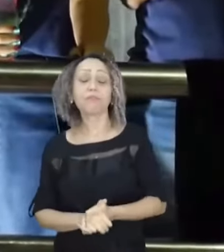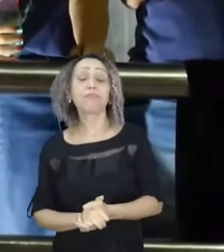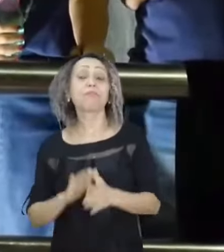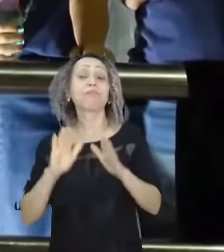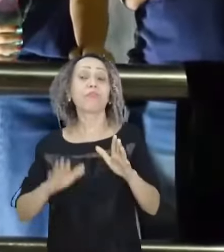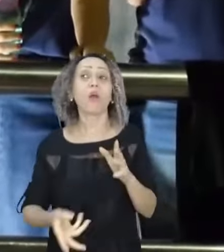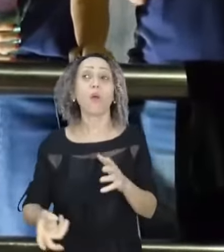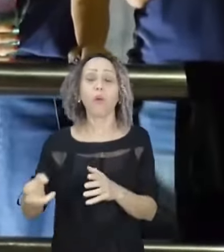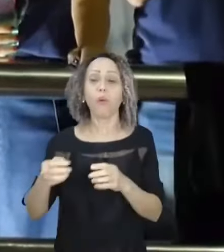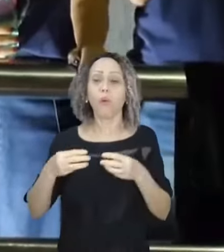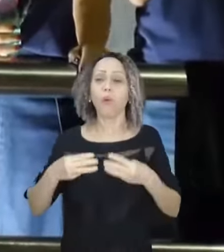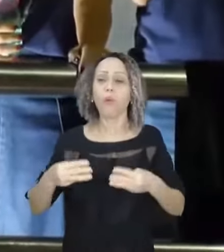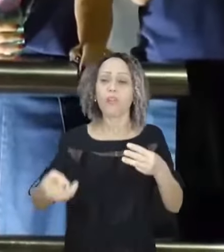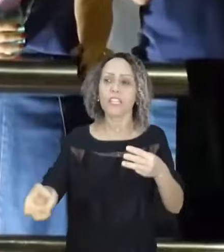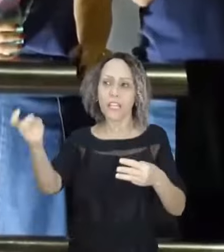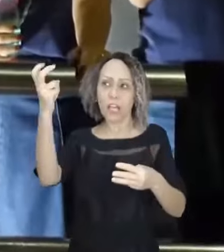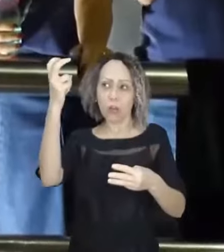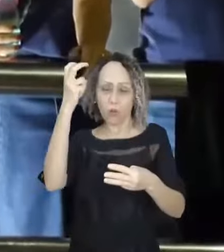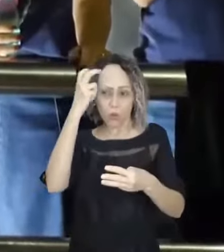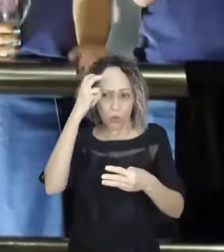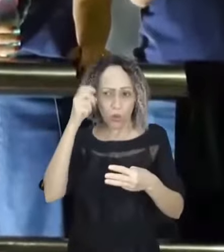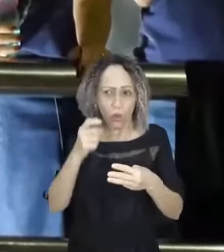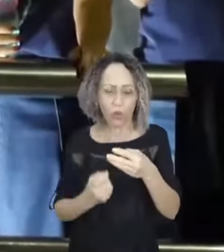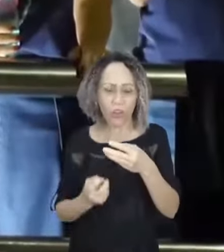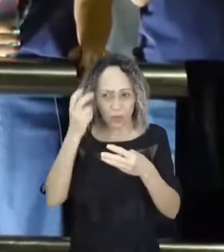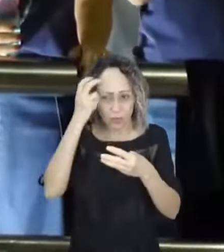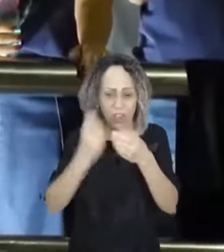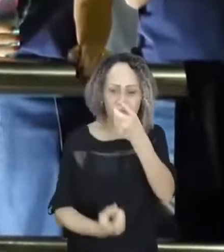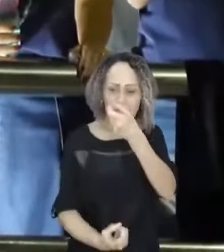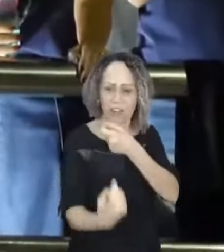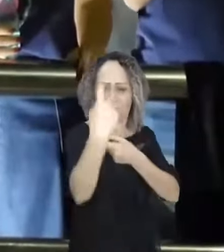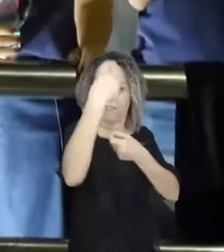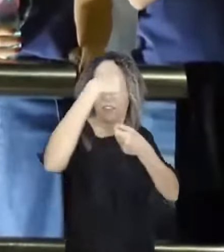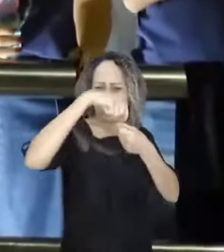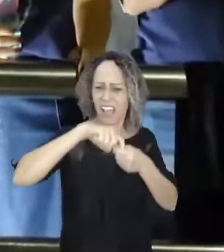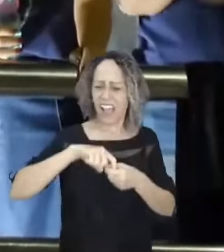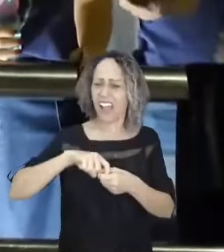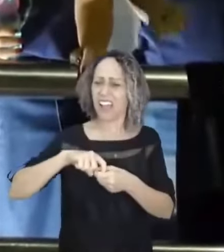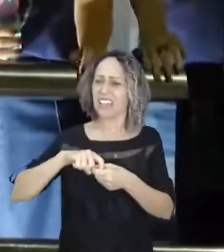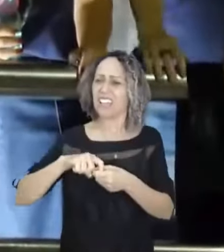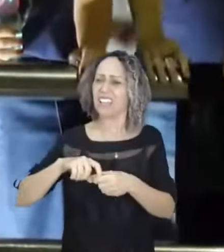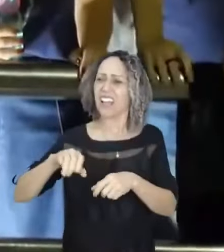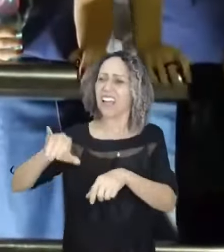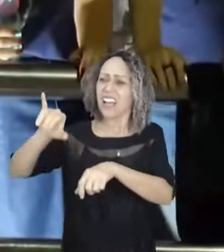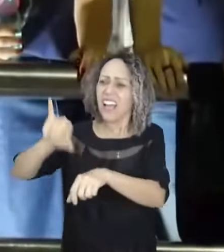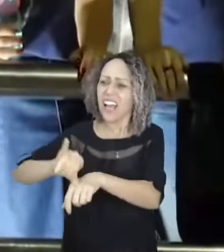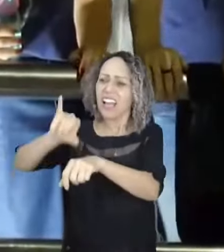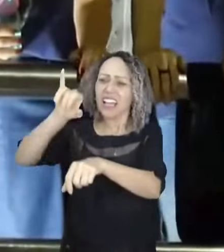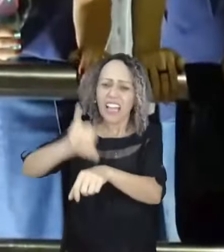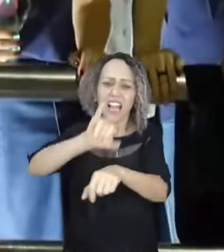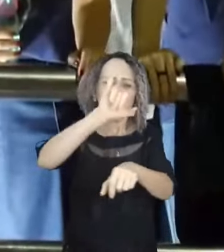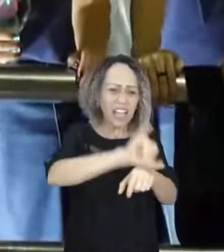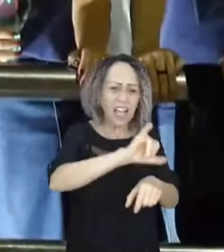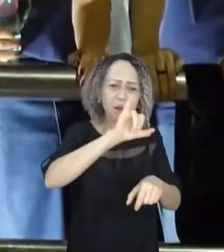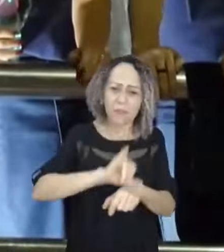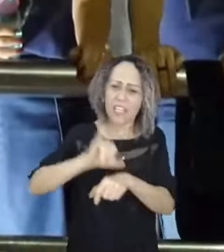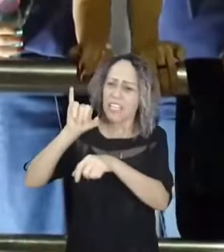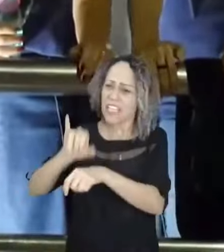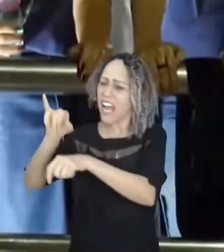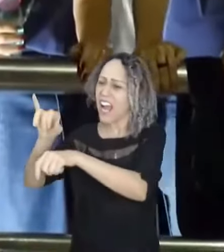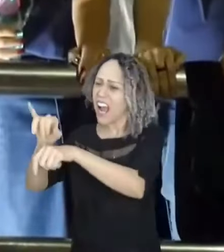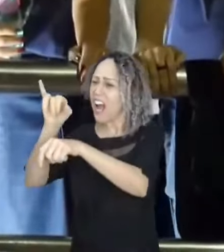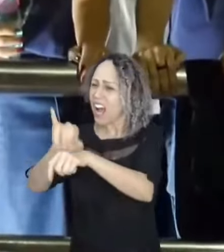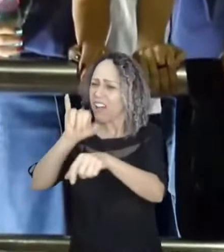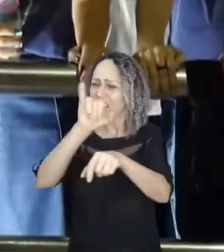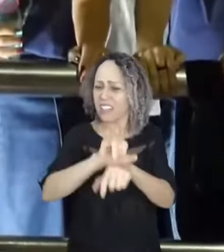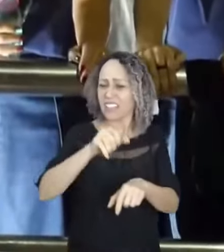da Cultura. E em cada capital do em cada capital desse país vai